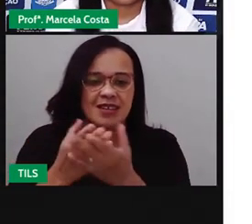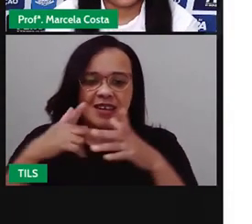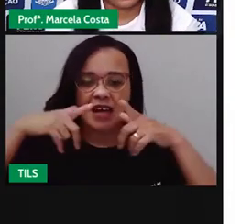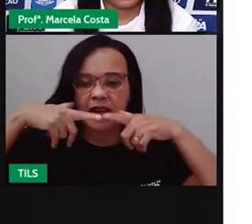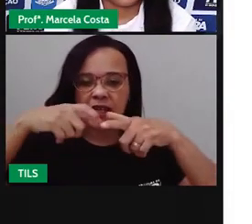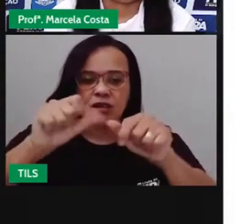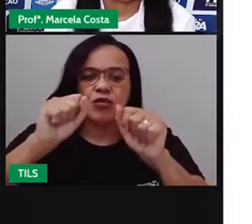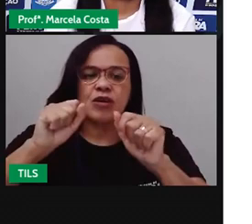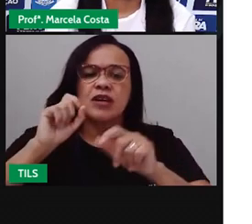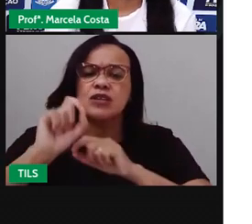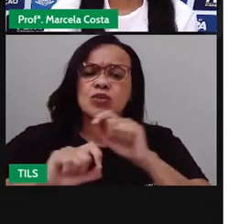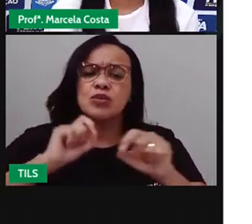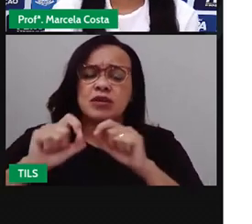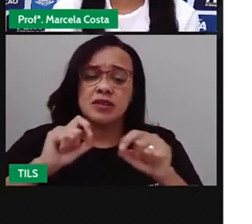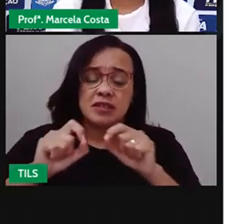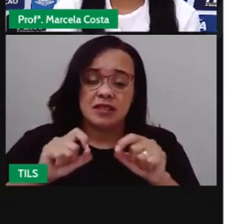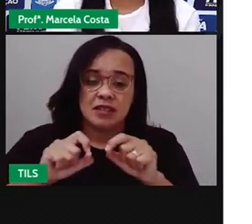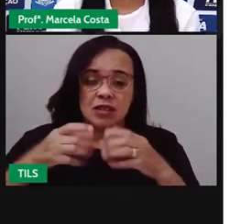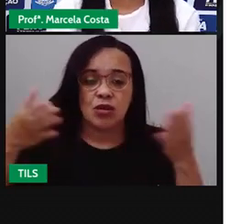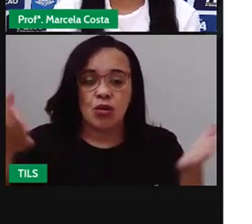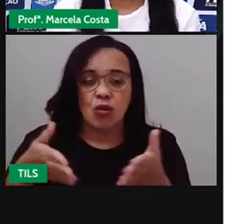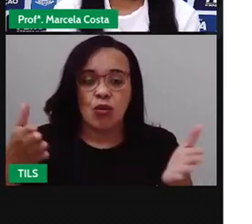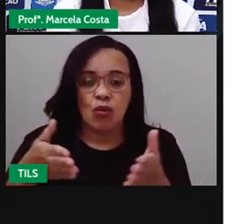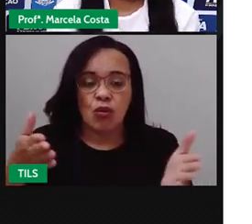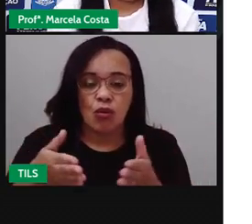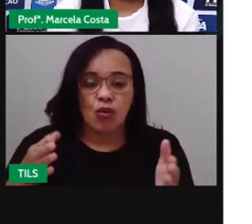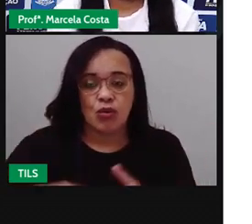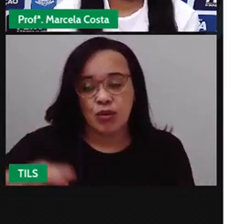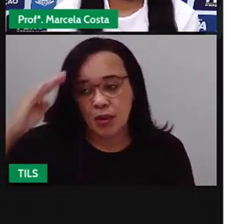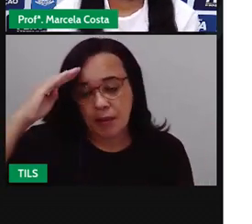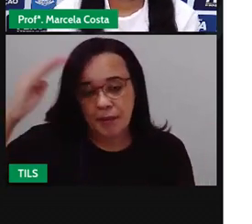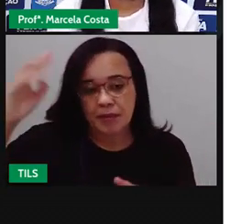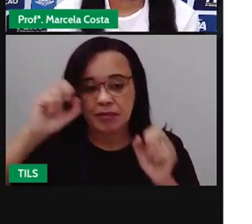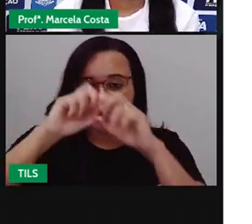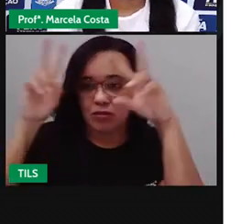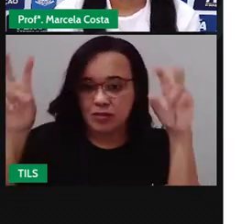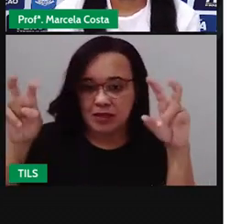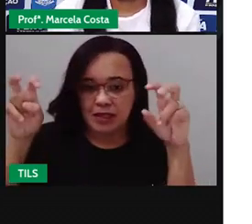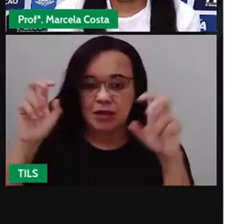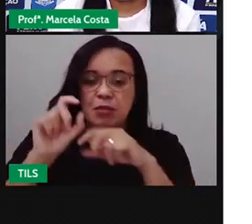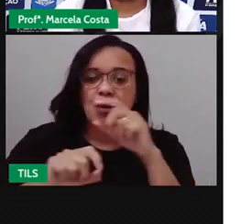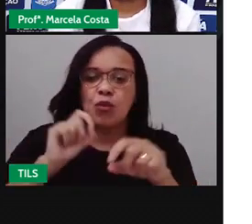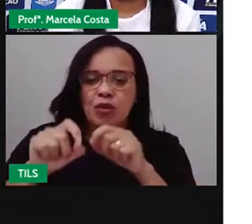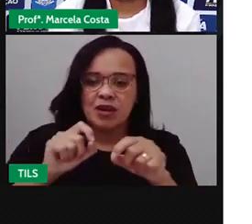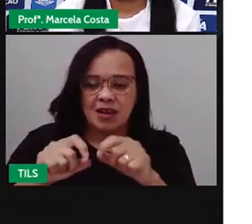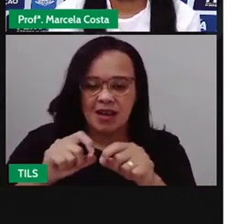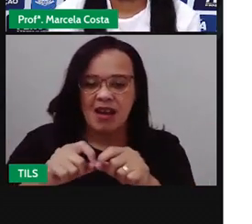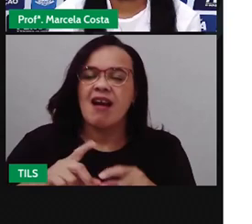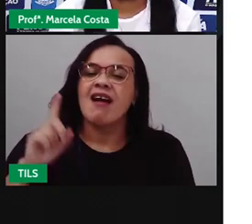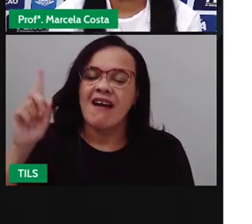Nessa aula de hoje, nós vamos trabalhar o tema Princesa do Sertão e Cordel.